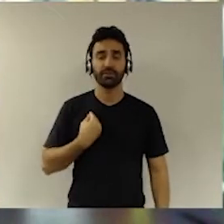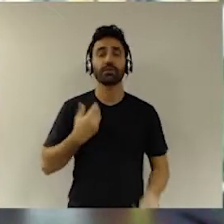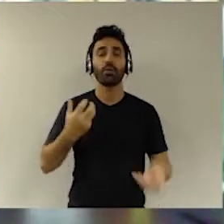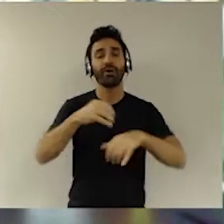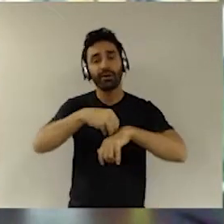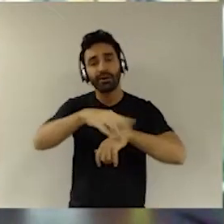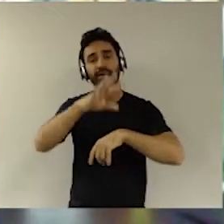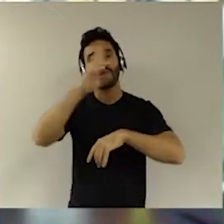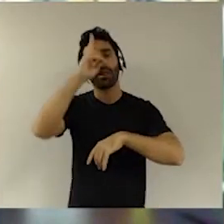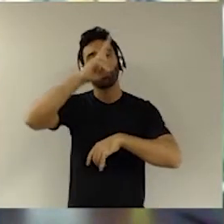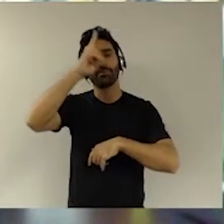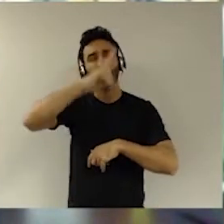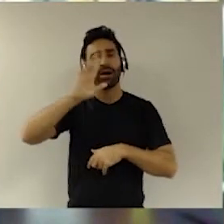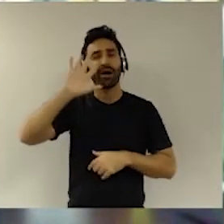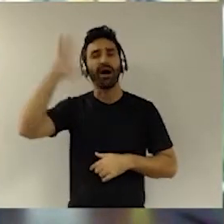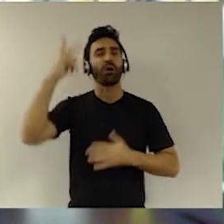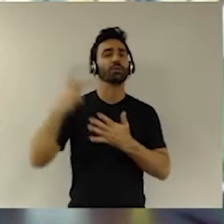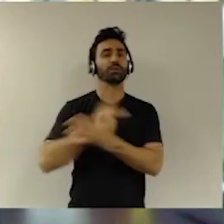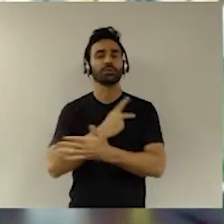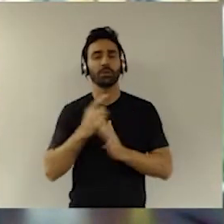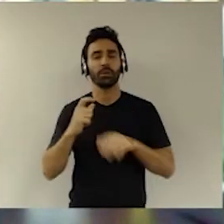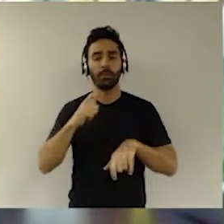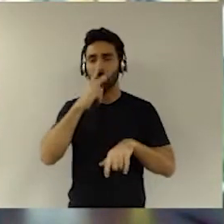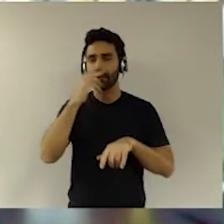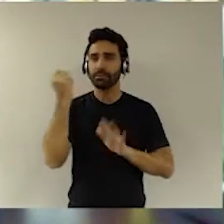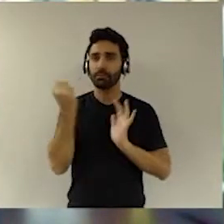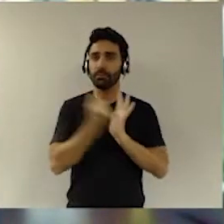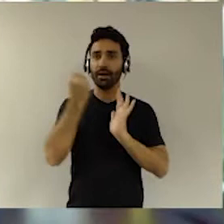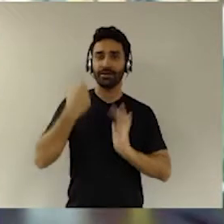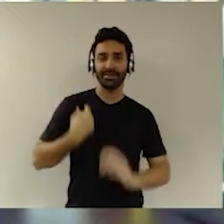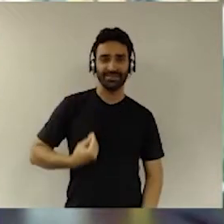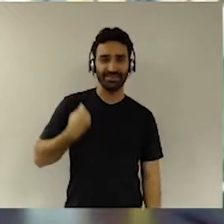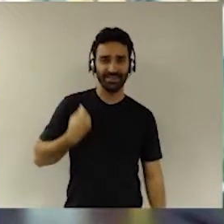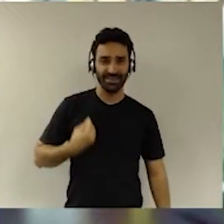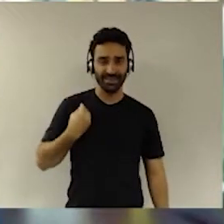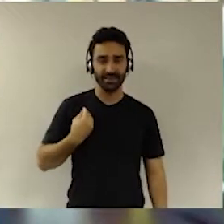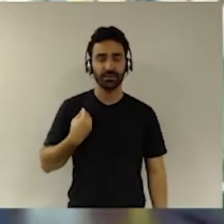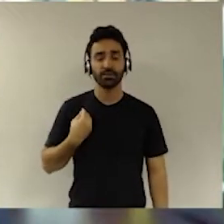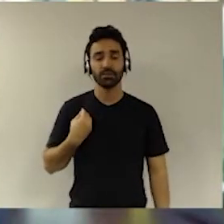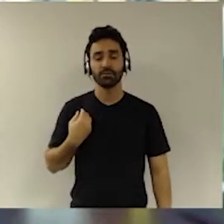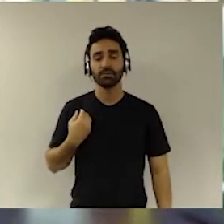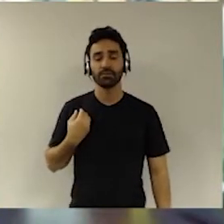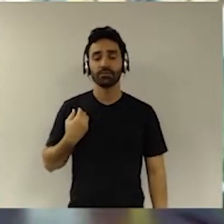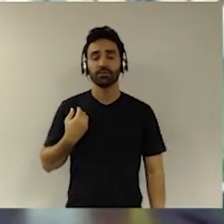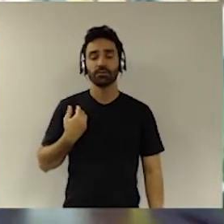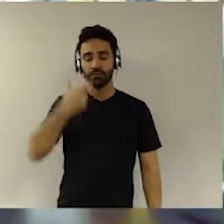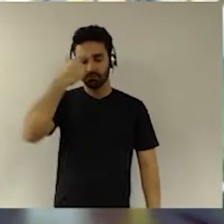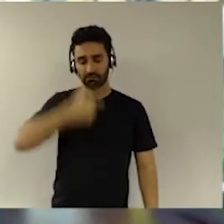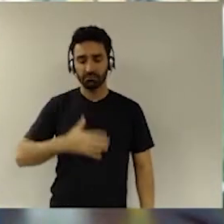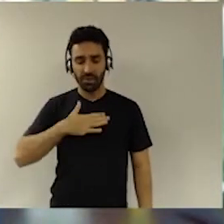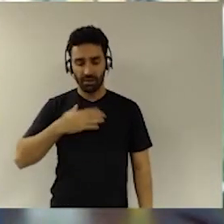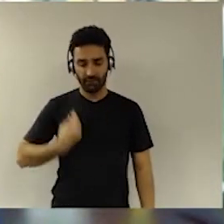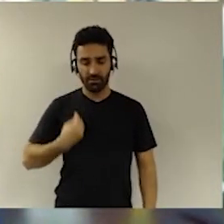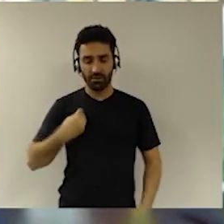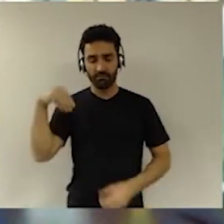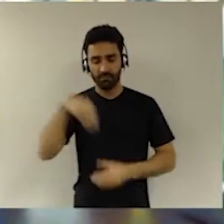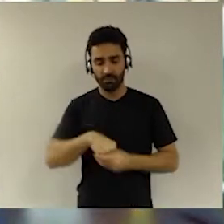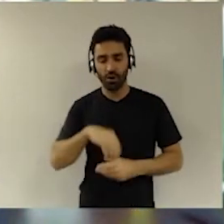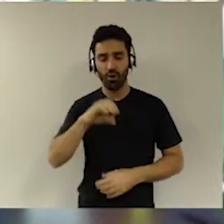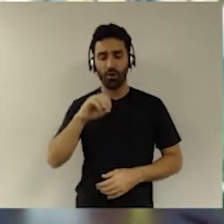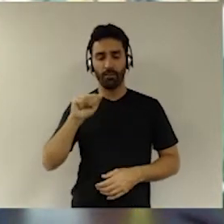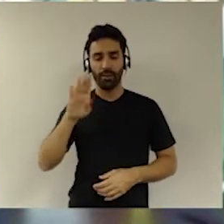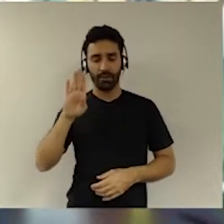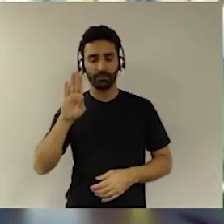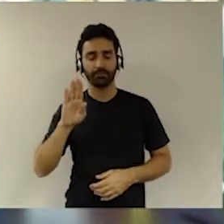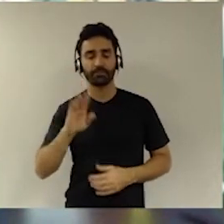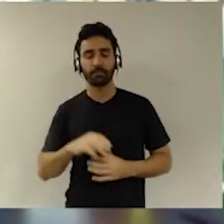relembrar um momento que marcou dentro da minha trajetória dentro da OAB e